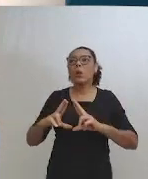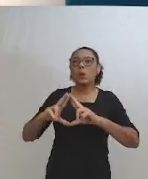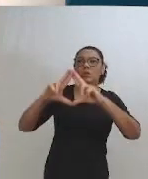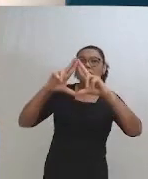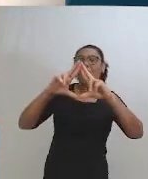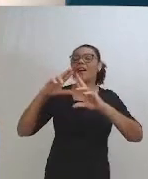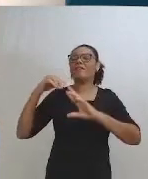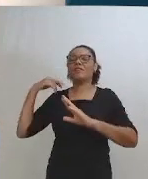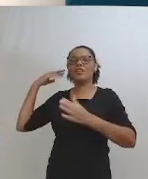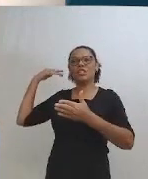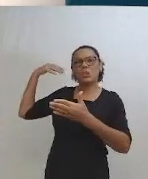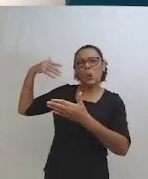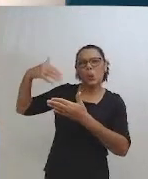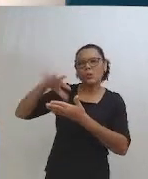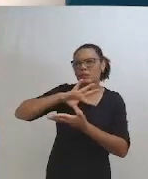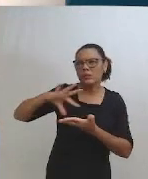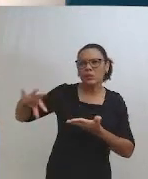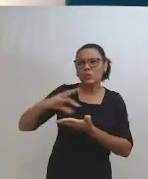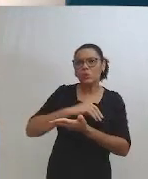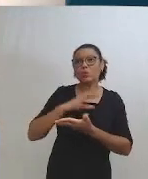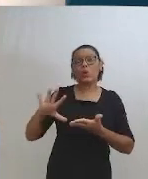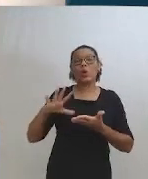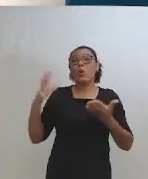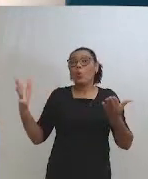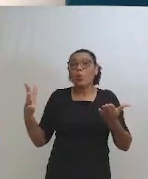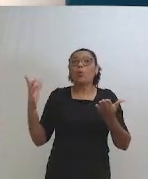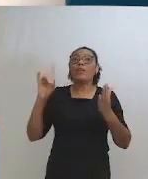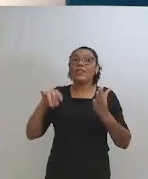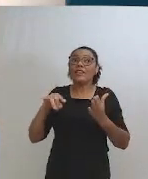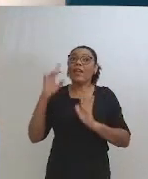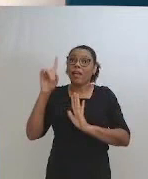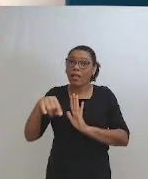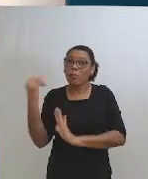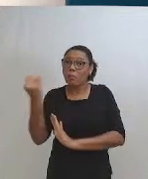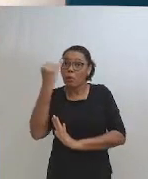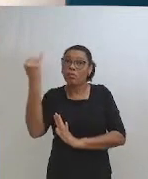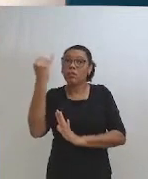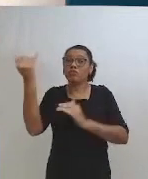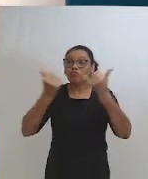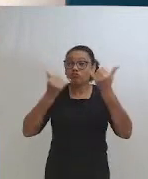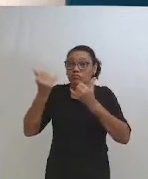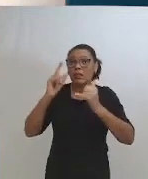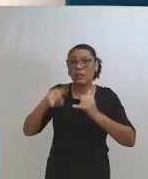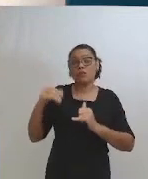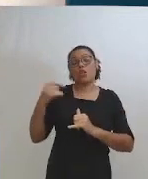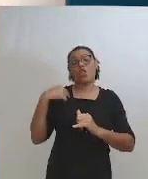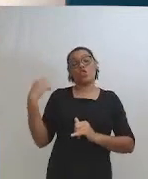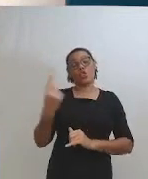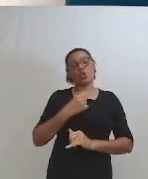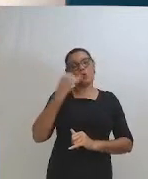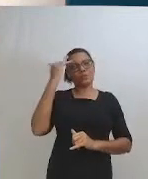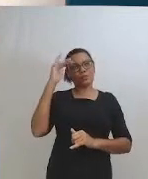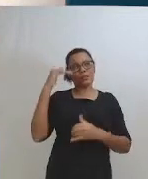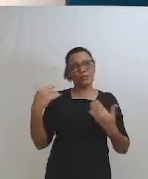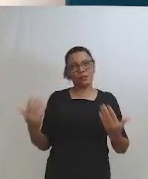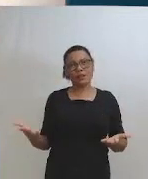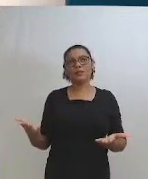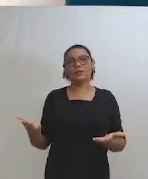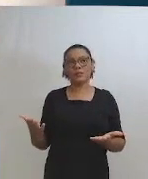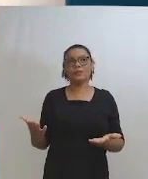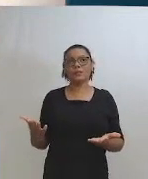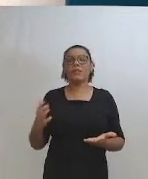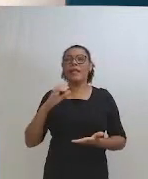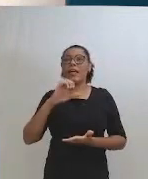ministro Sebastião. Então, eu não vejo por que nós entendemos que tudo é inválido por causa de um ETC. Ministro,